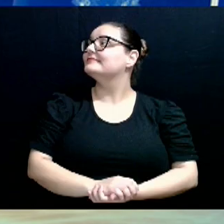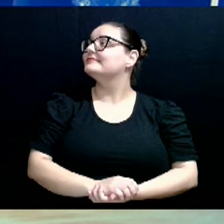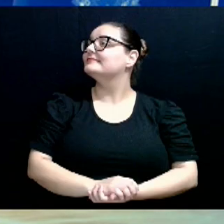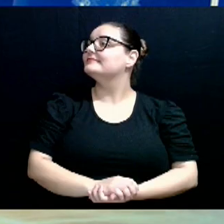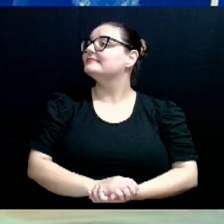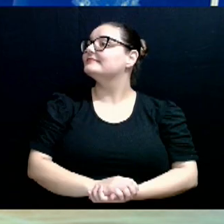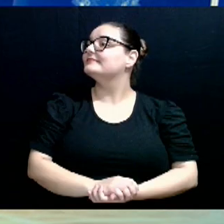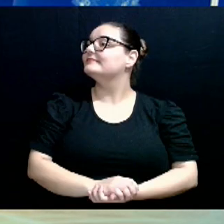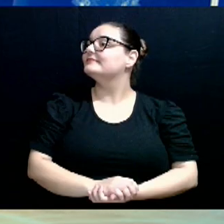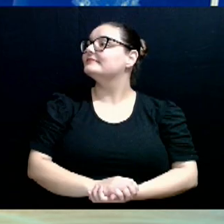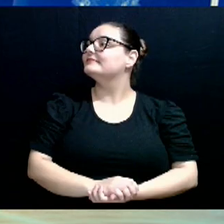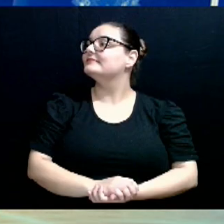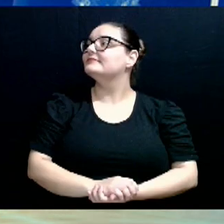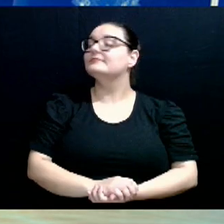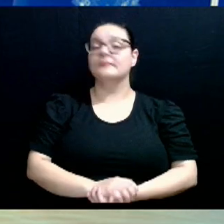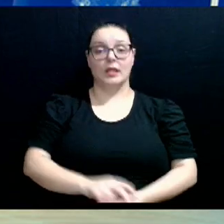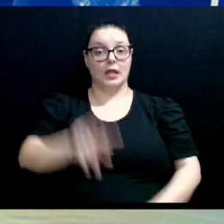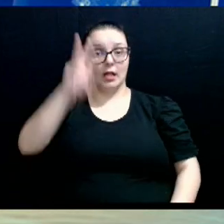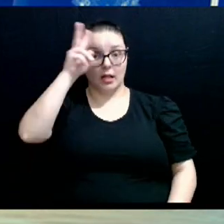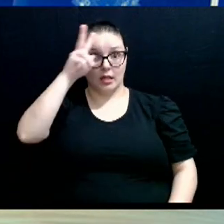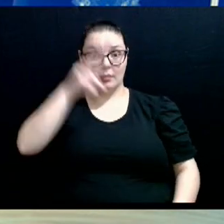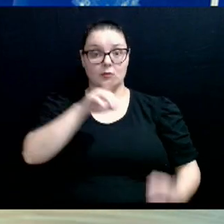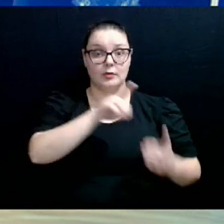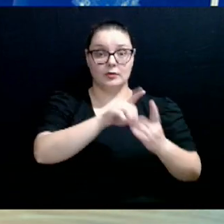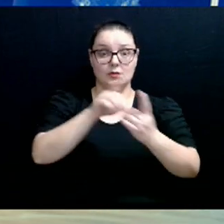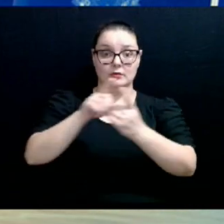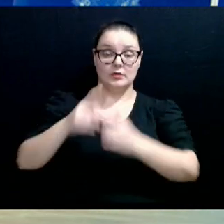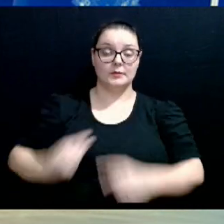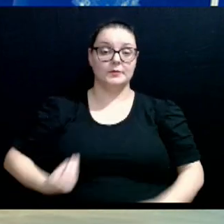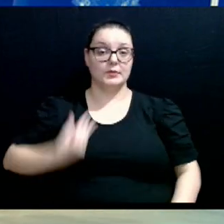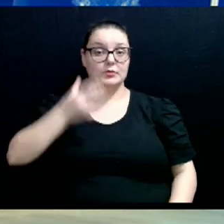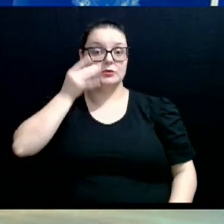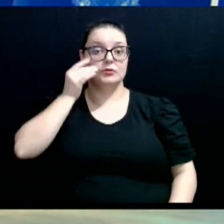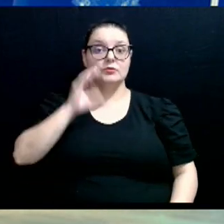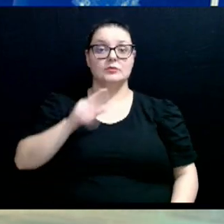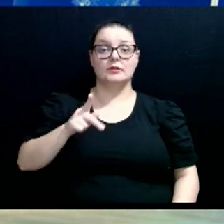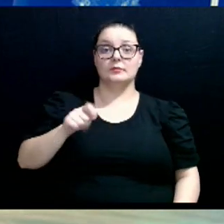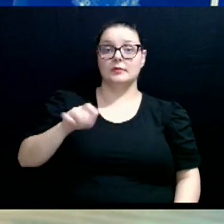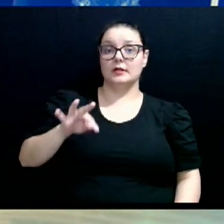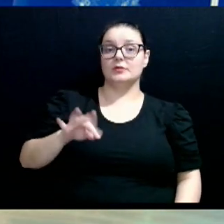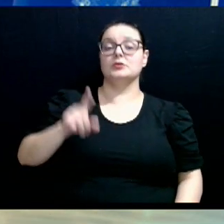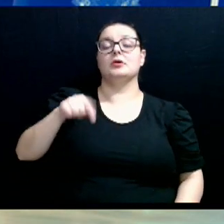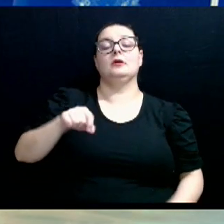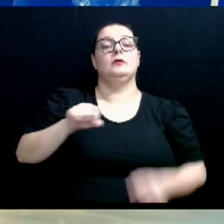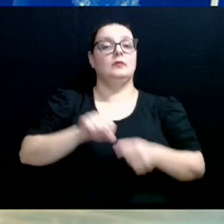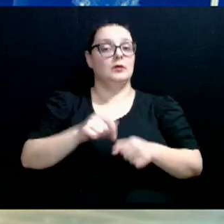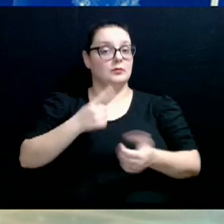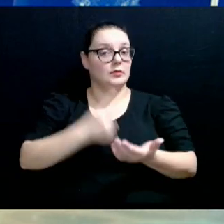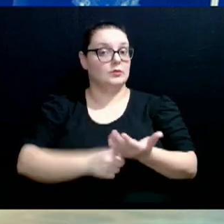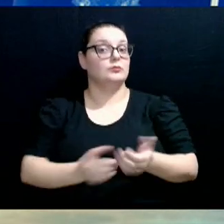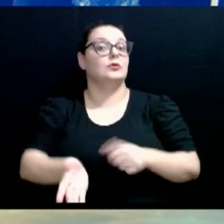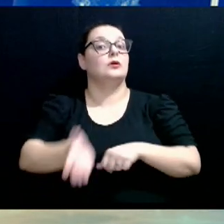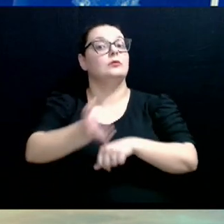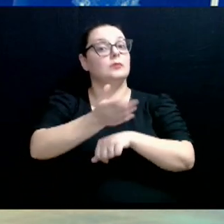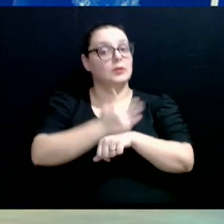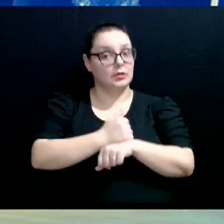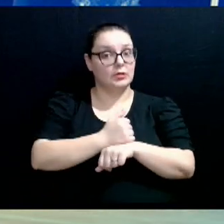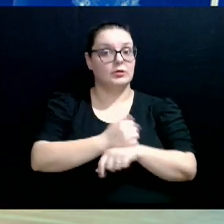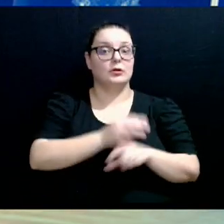cepate.campinas.sp.gov.br. Lembrando que o atendimento presencial do CEPAT é realizado mediante agendamento prévio pelo site